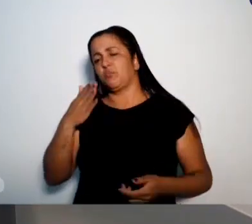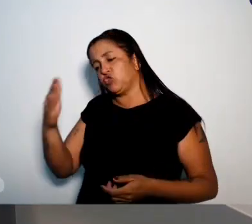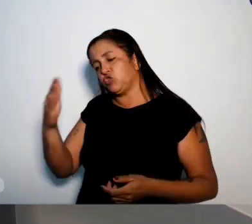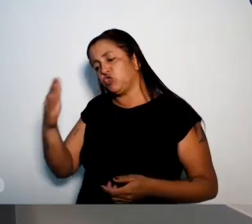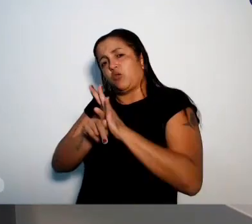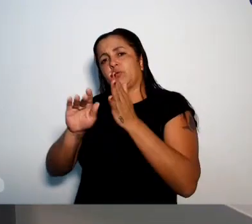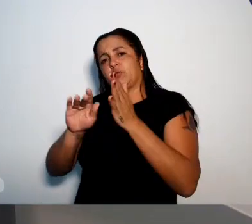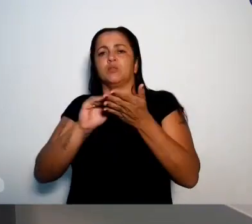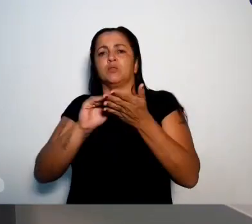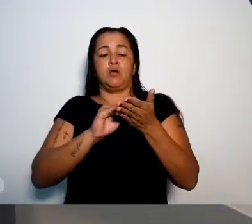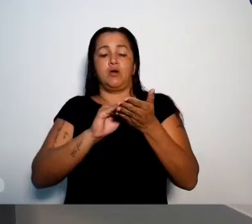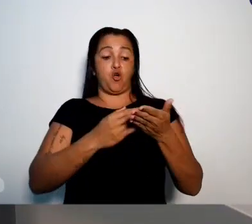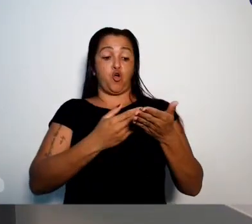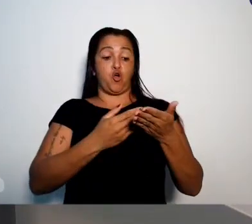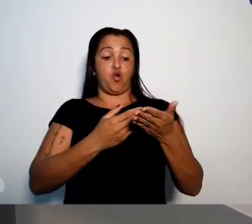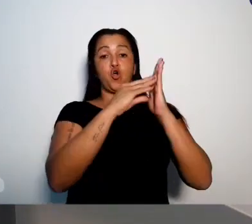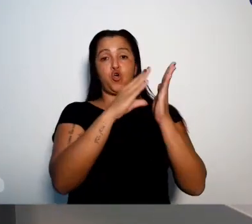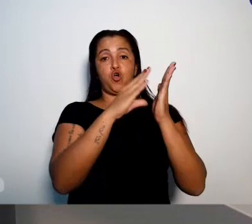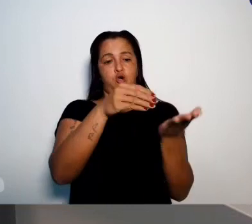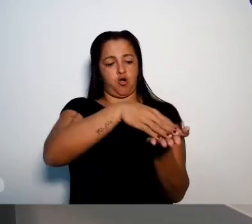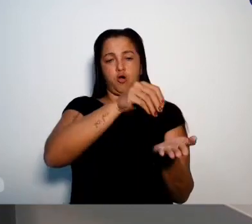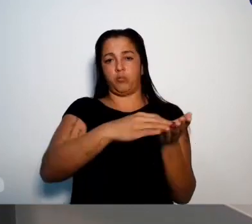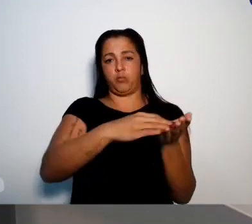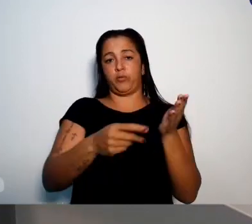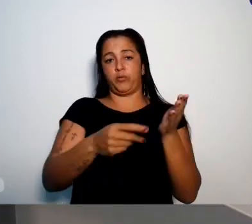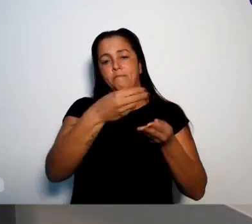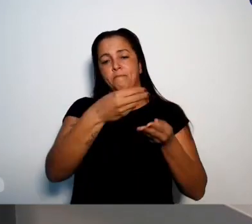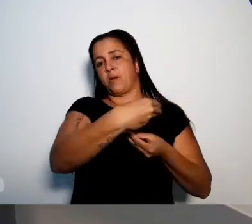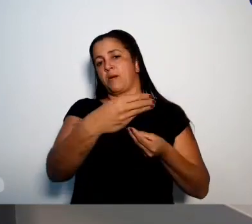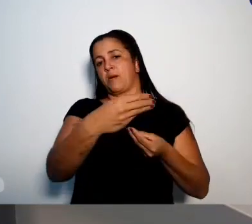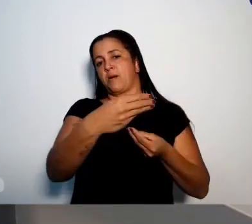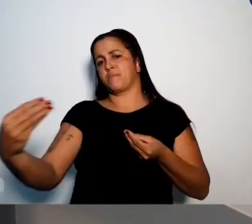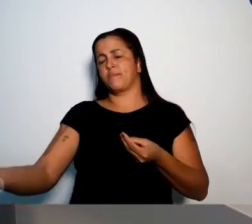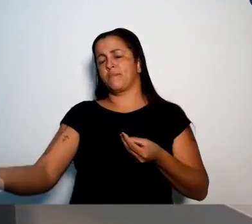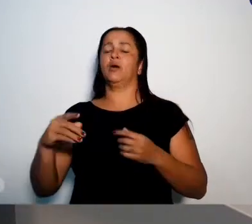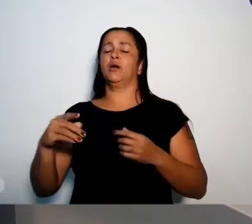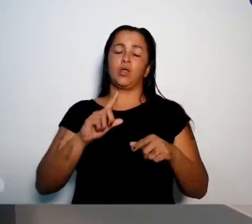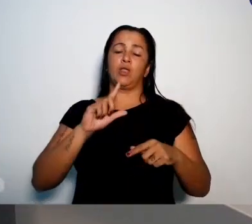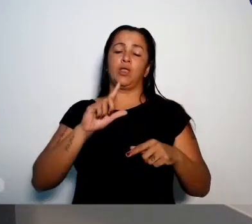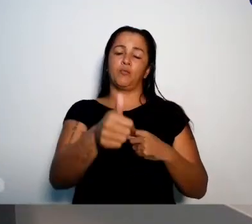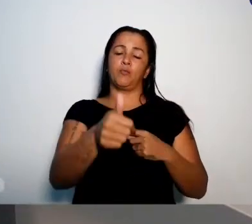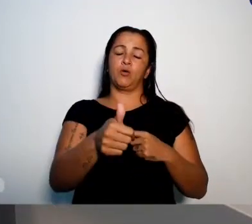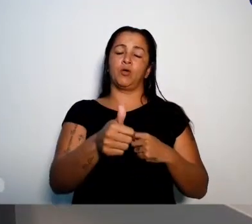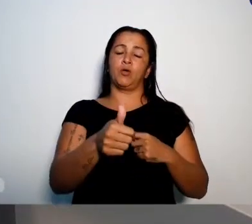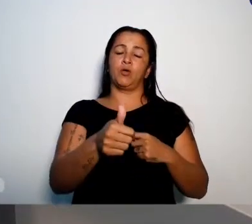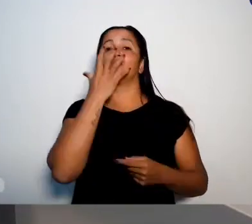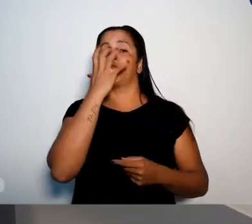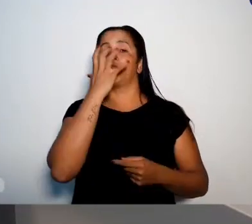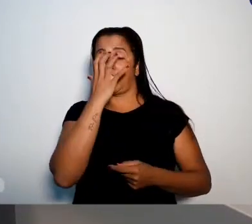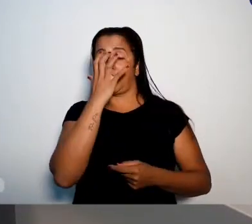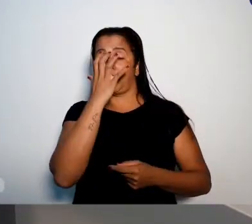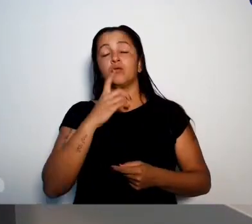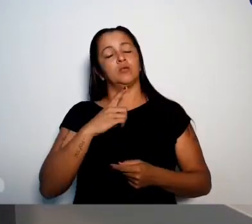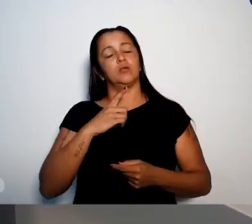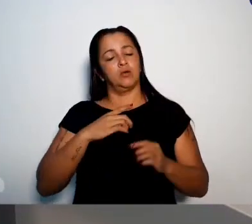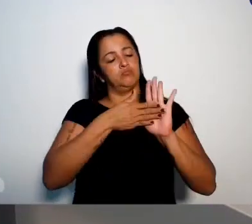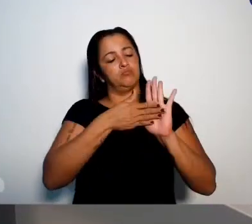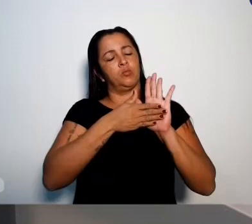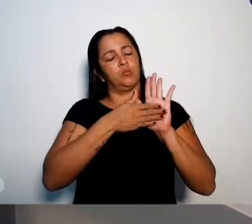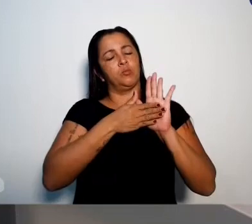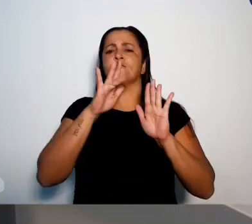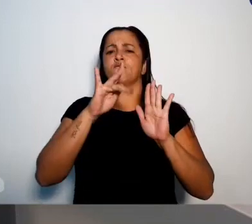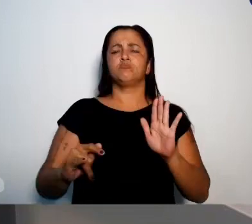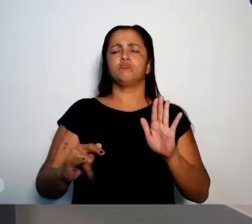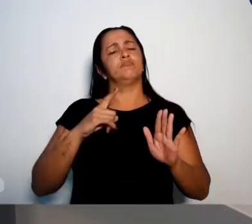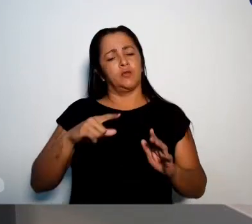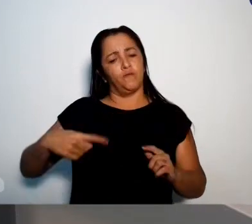requerimento, entregasse para todos os colegas e, na primeira sessão, em fevereiro, eu vou tornar a propor a questão para que os senhores vereadores possam estudar melhor